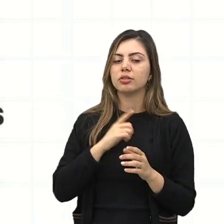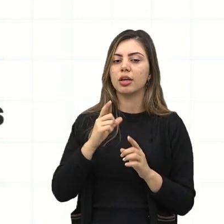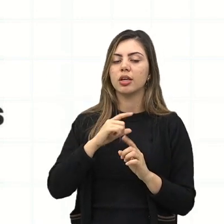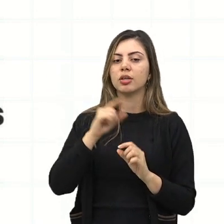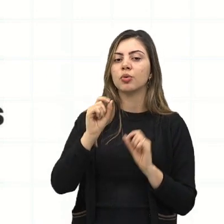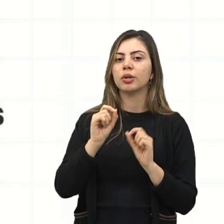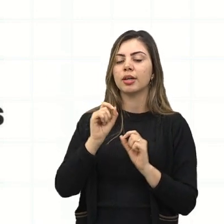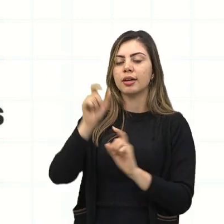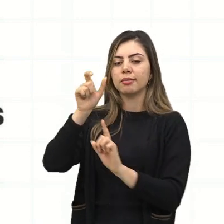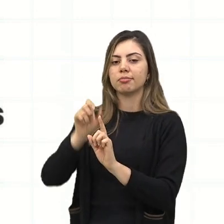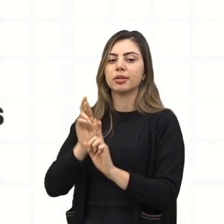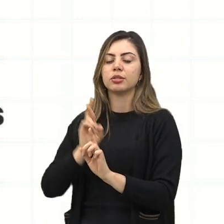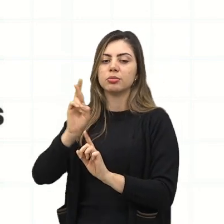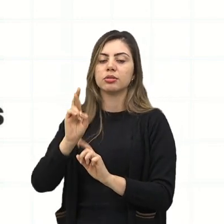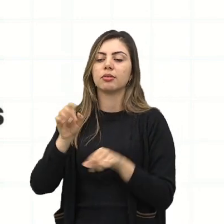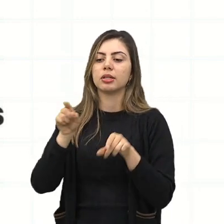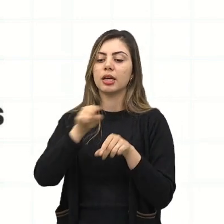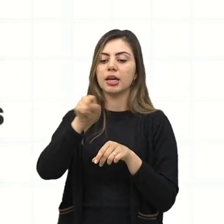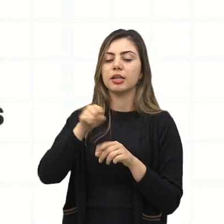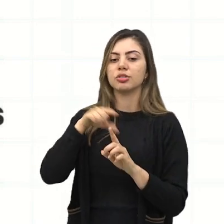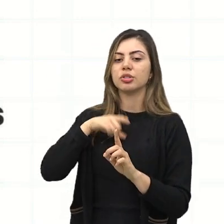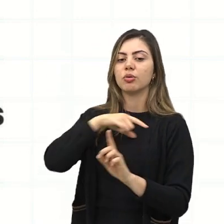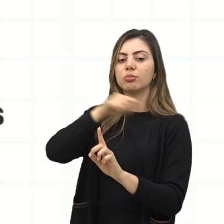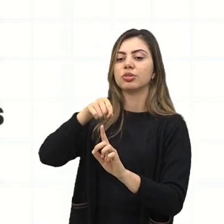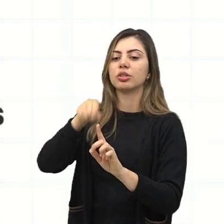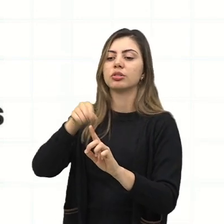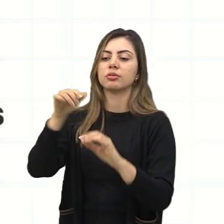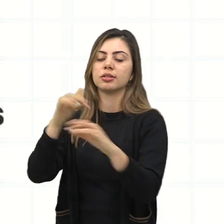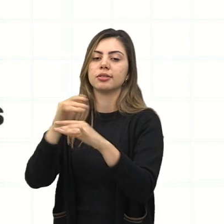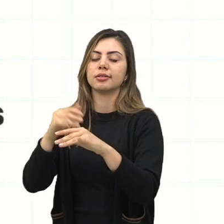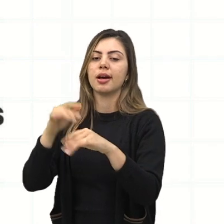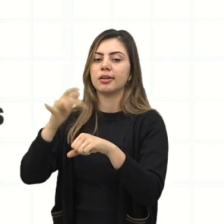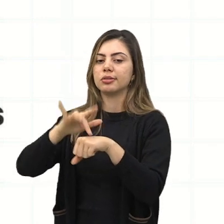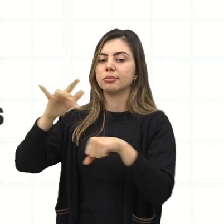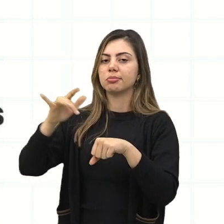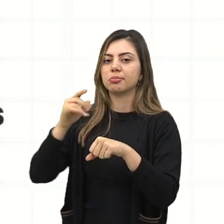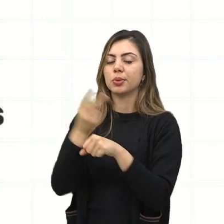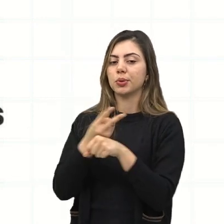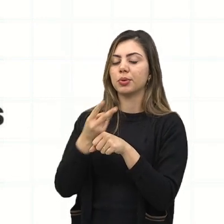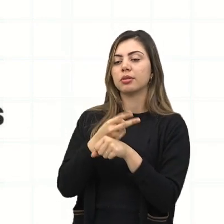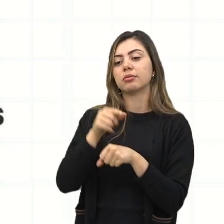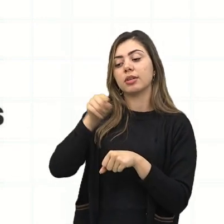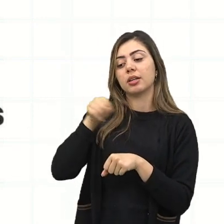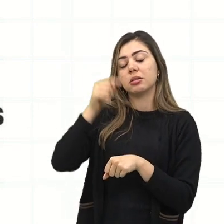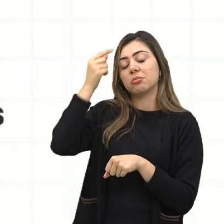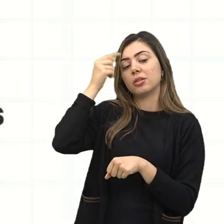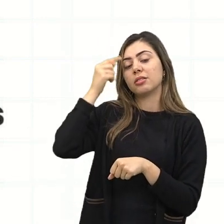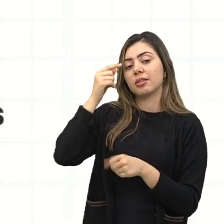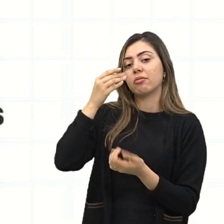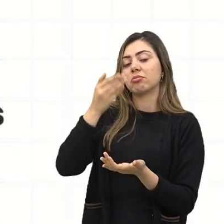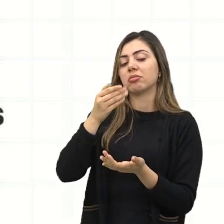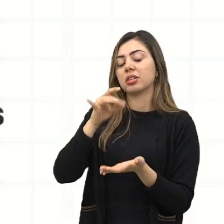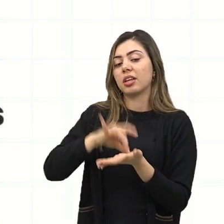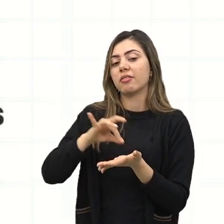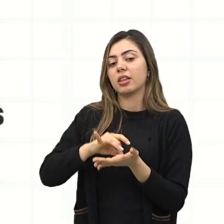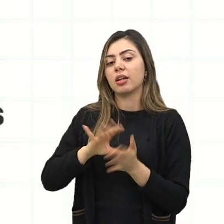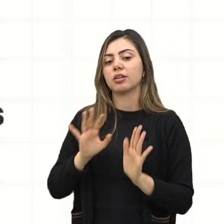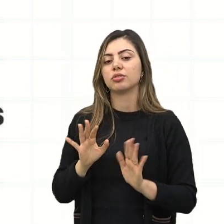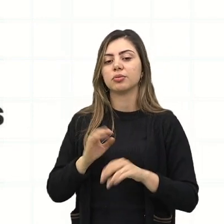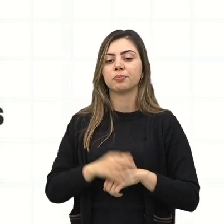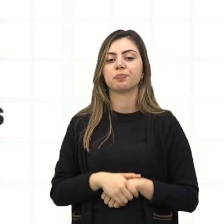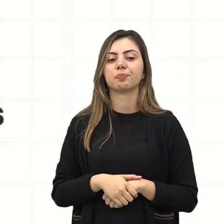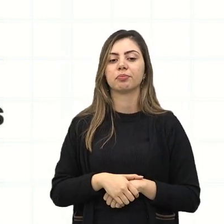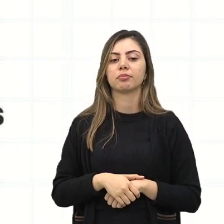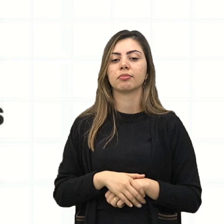essa cidade mítica, o Eldorado, que eles acreditavam ser uma cidade repleta de ouro. E disseram, mas